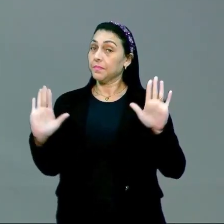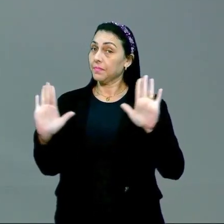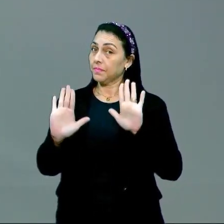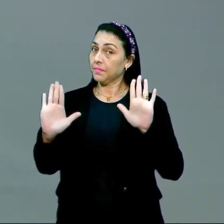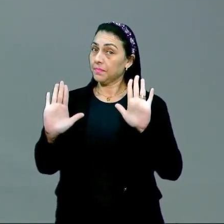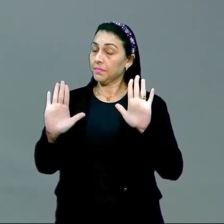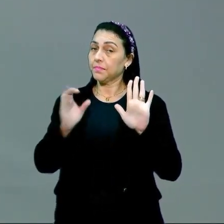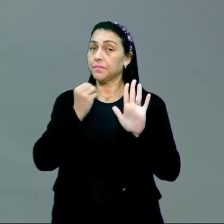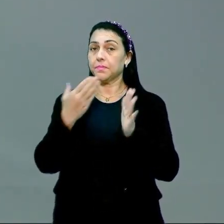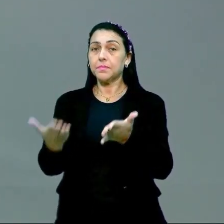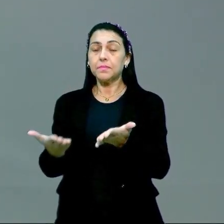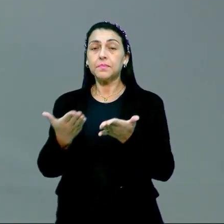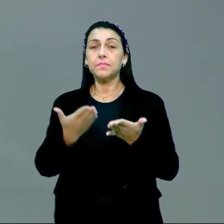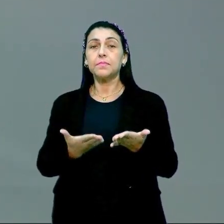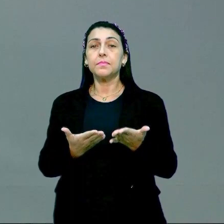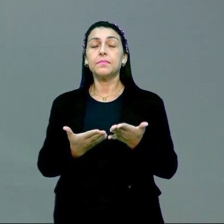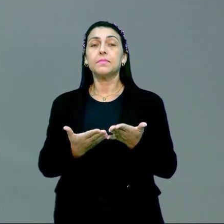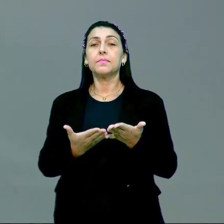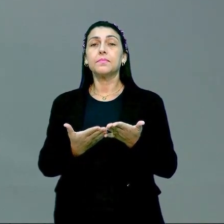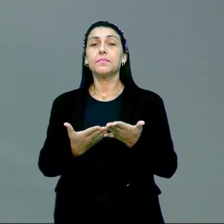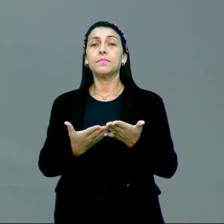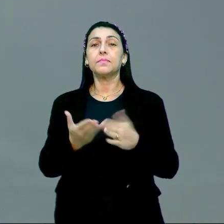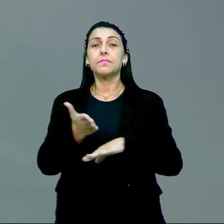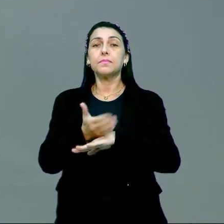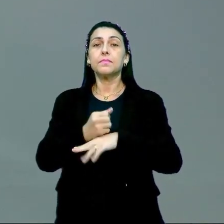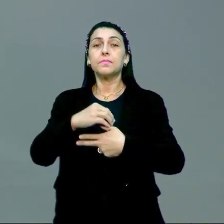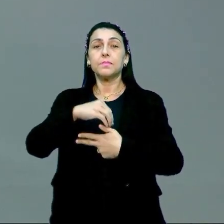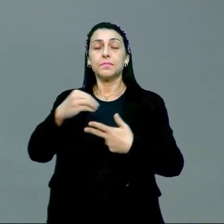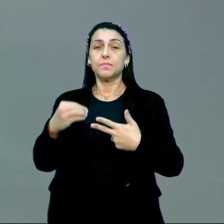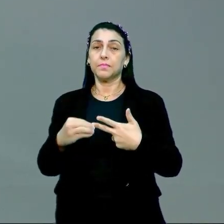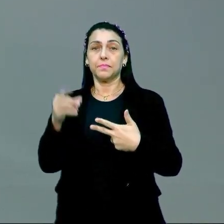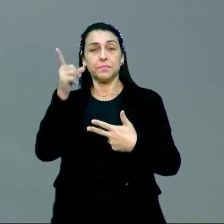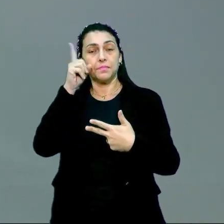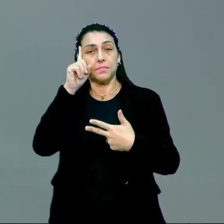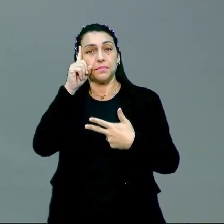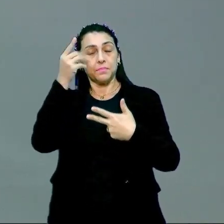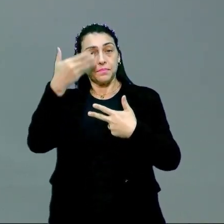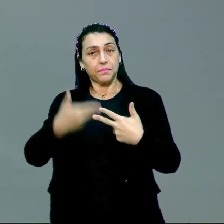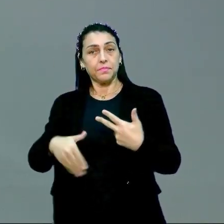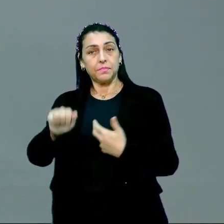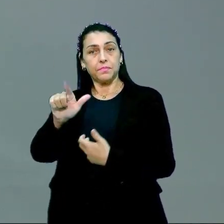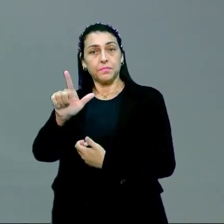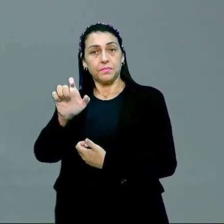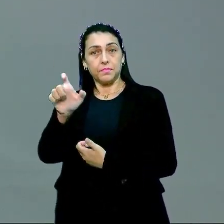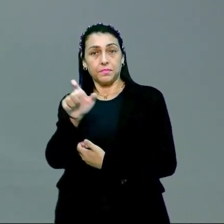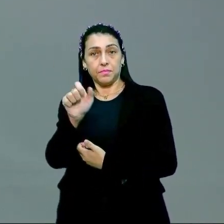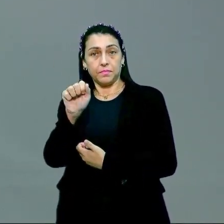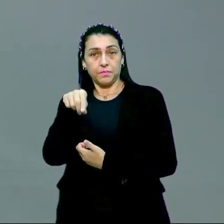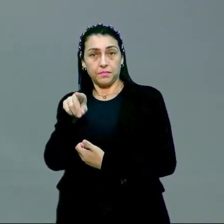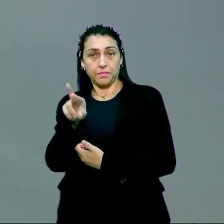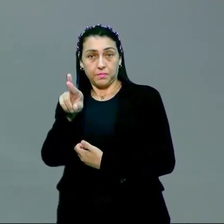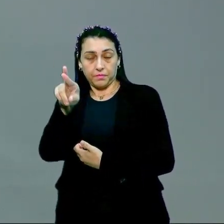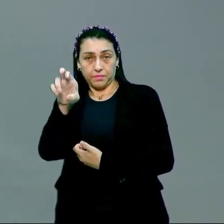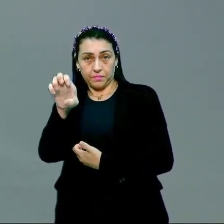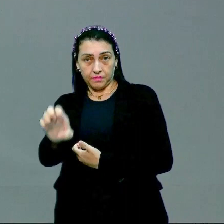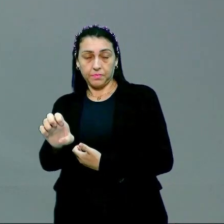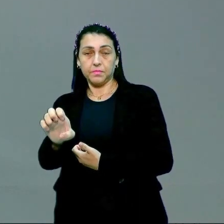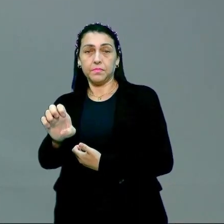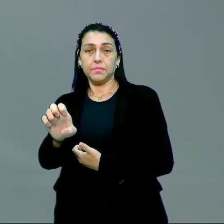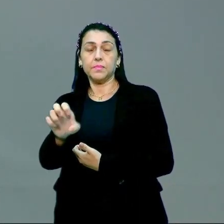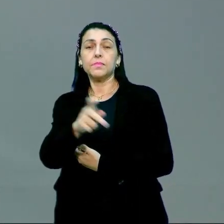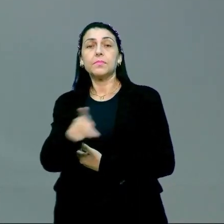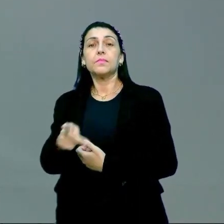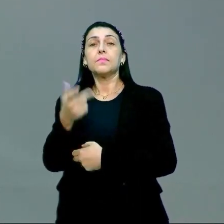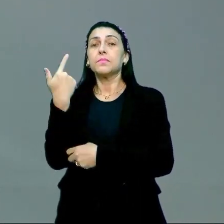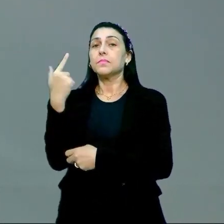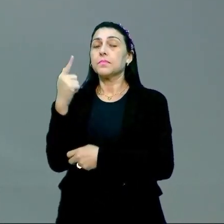Olá, sejam bem-vindos ao Pré-ENEM Nosso de Cada Dia. Eu me chamo Alexandre, sou professor de Geografia e hoje